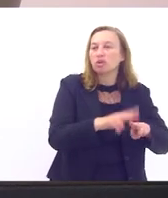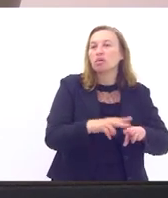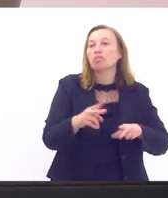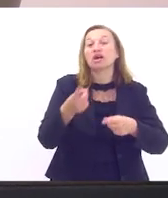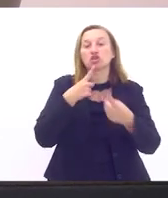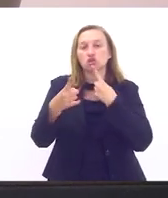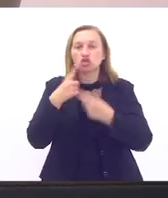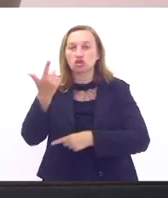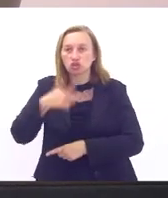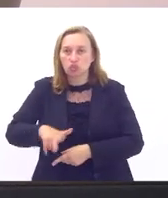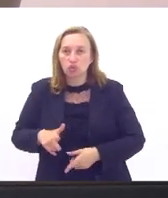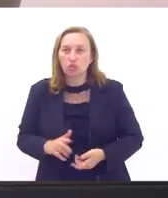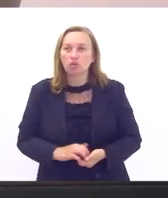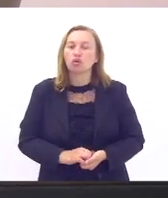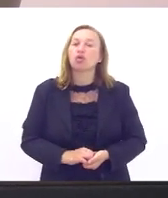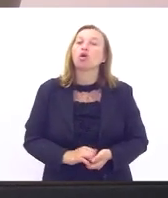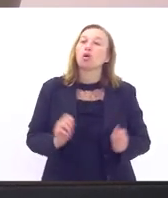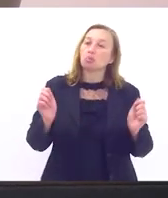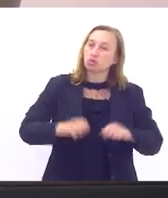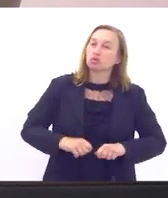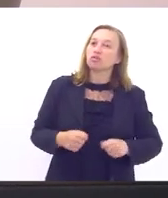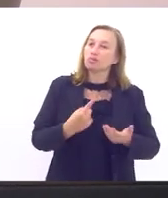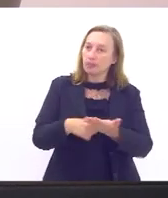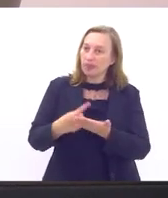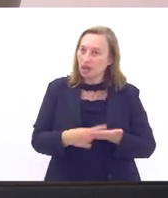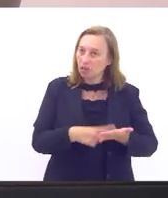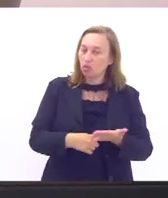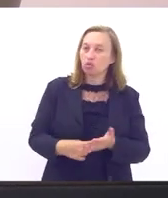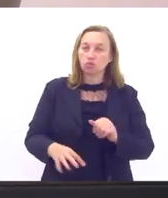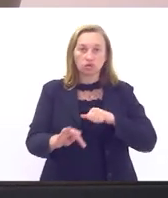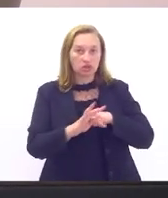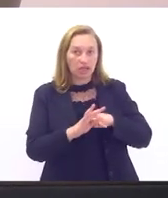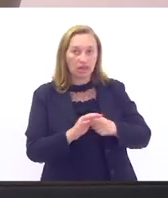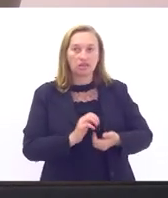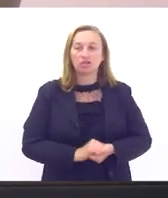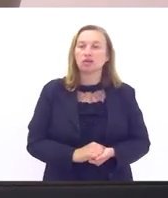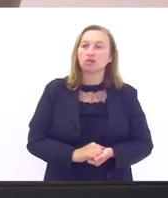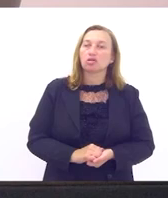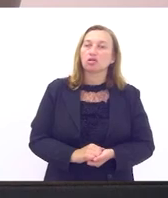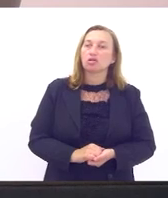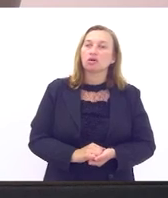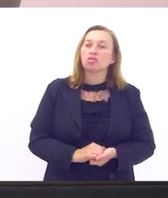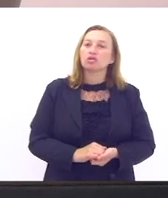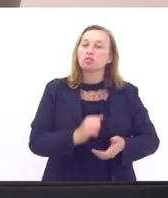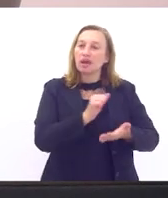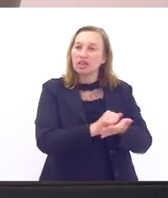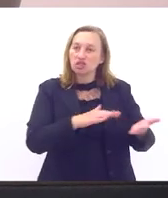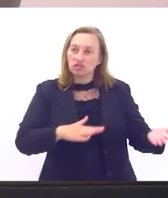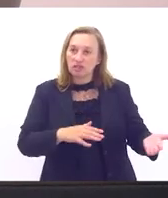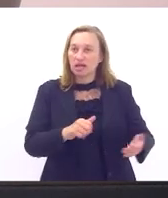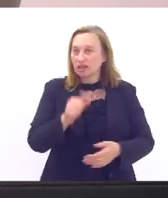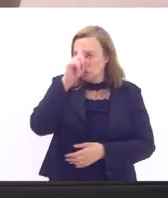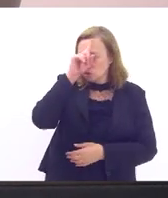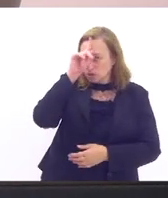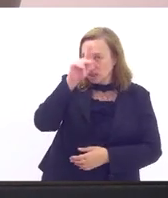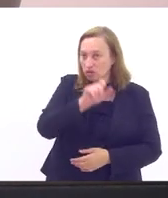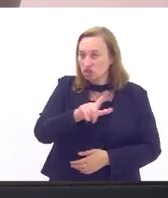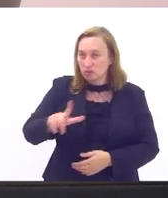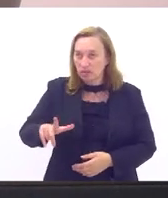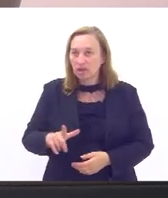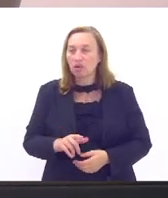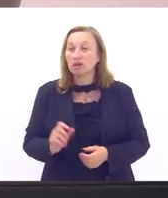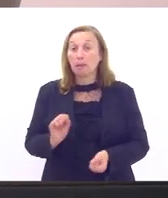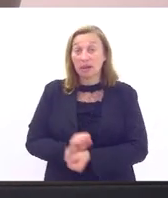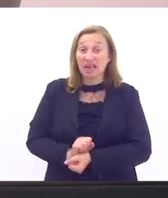uma vez, um possível acordo de cooperação técnica sobre o funcionamento da PNASP no Estado do Rio de Janeiro, que está